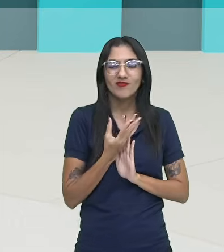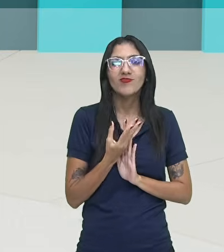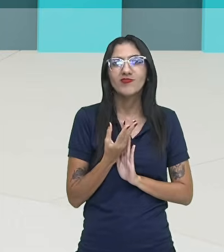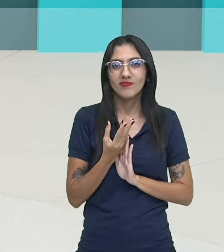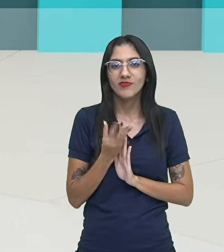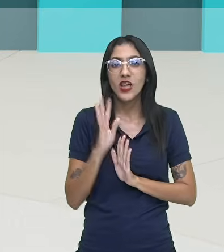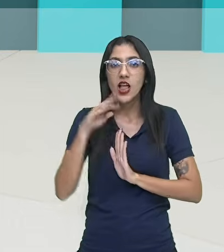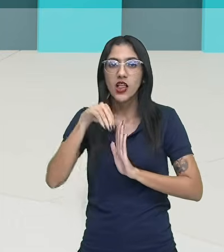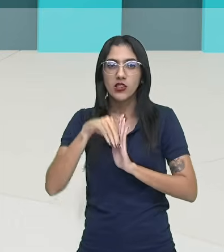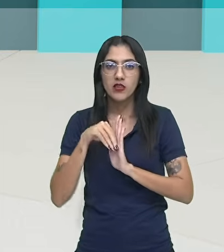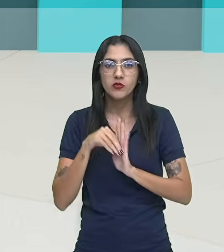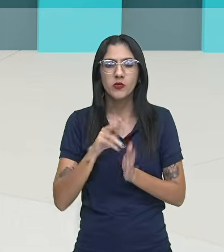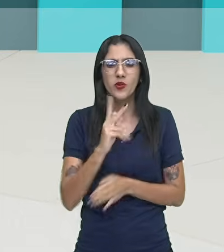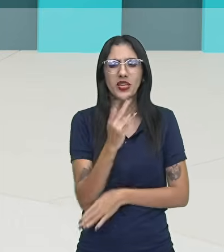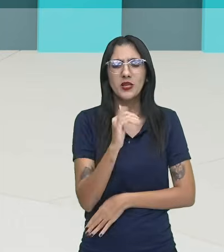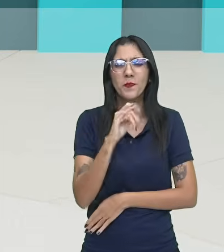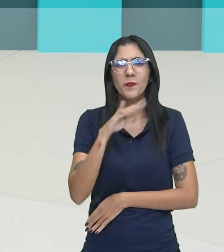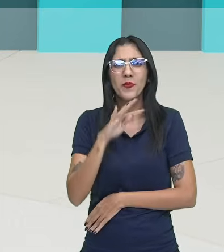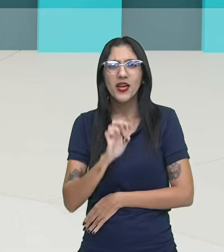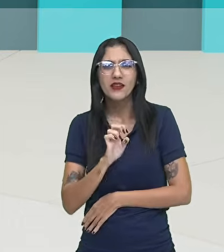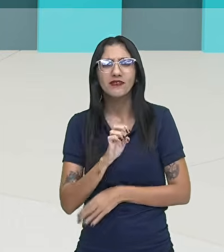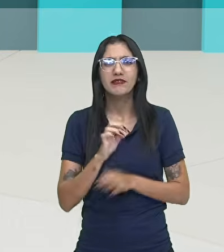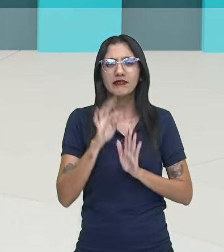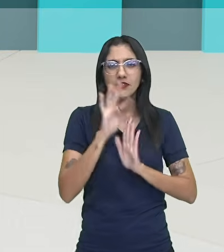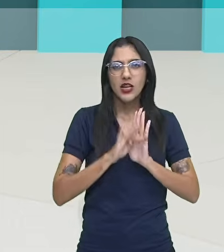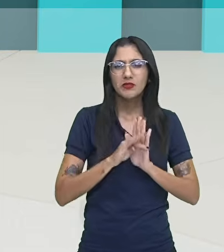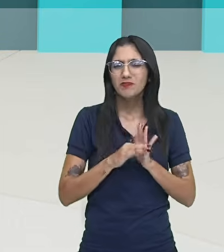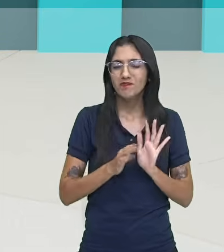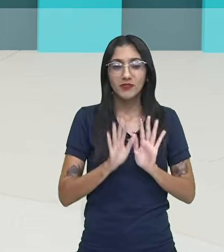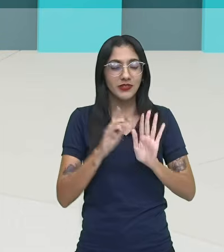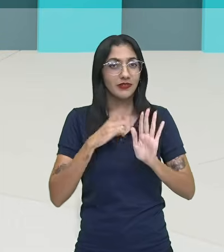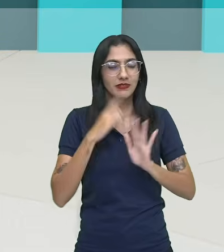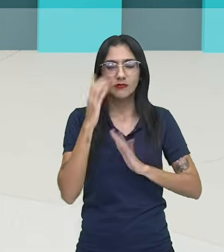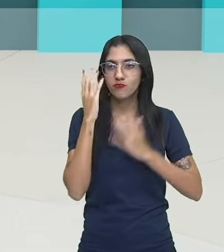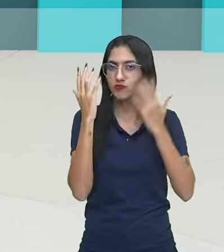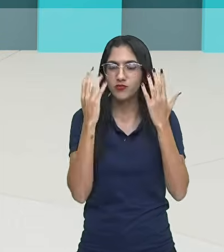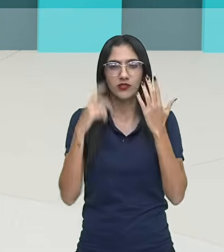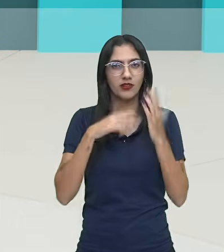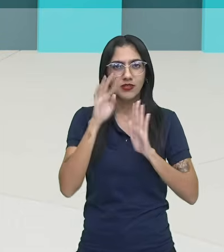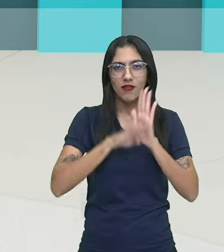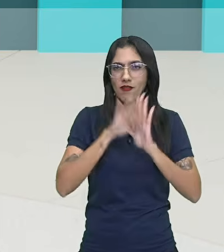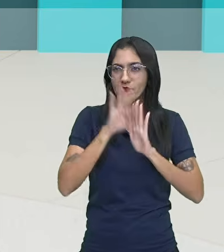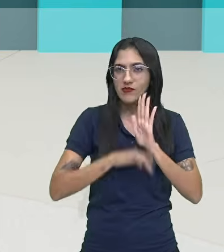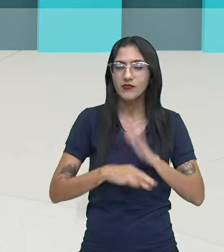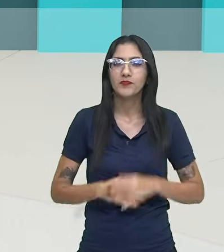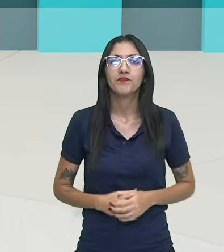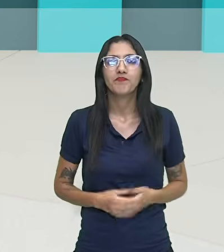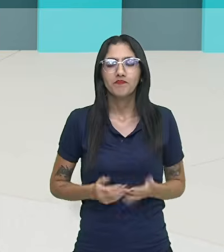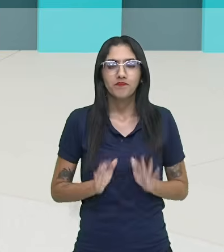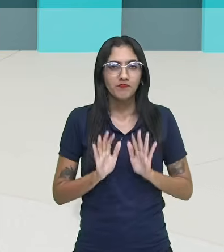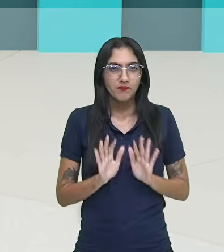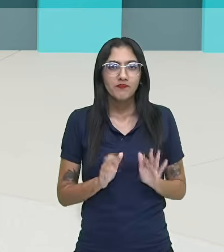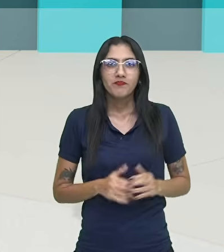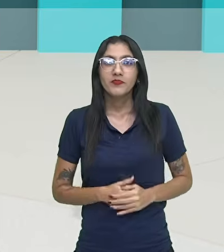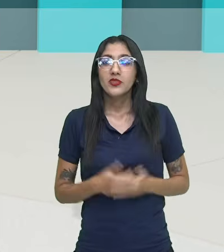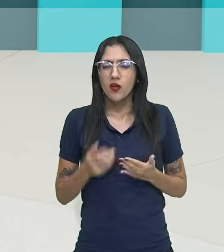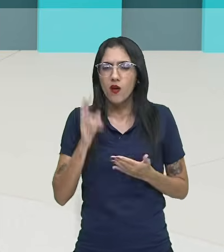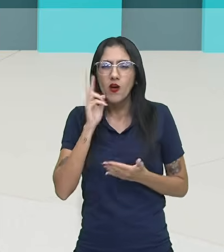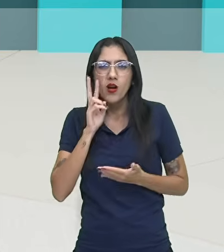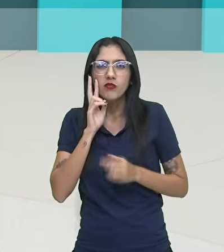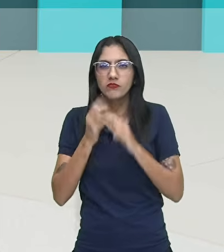do hipertexto. Professora, quanta informação! Calma, vai dar certo. Então, comecei